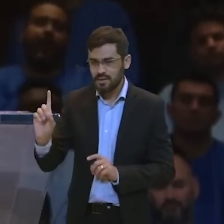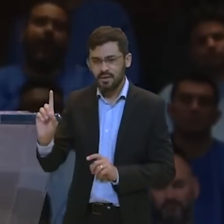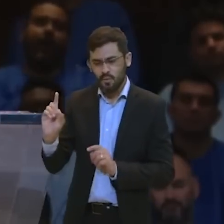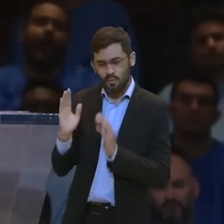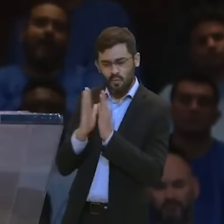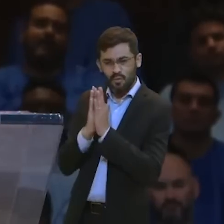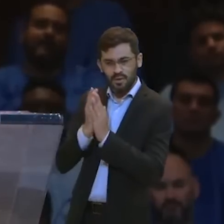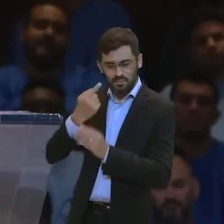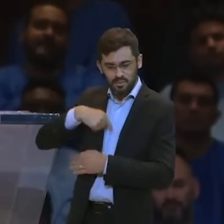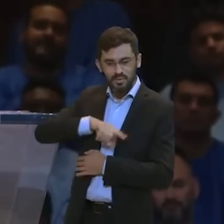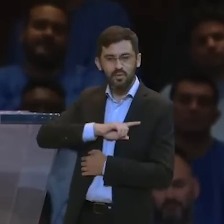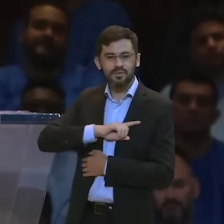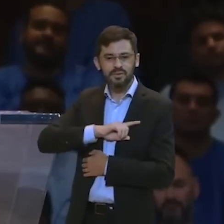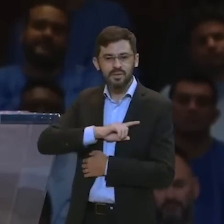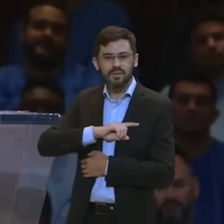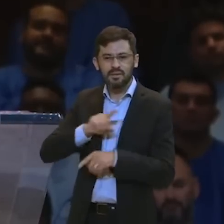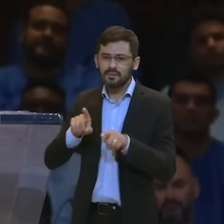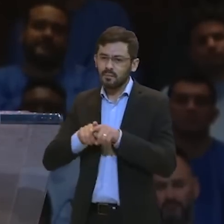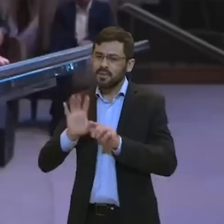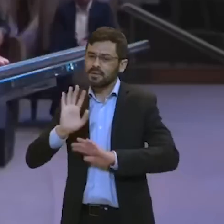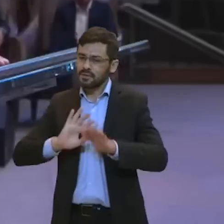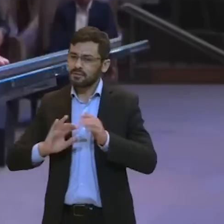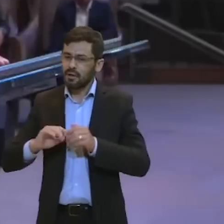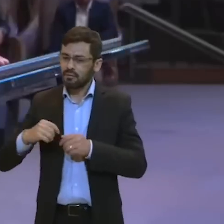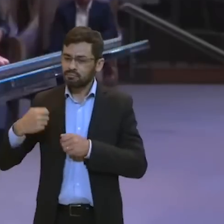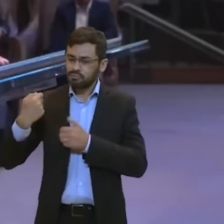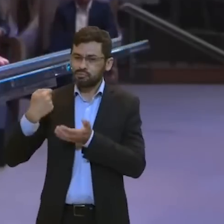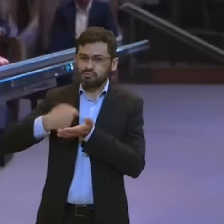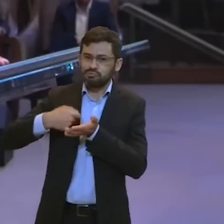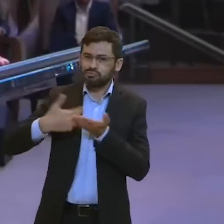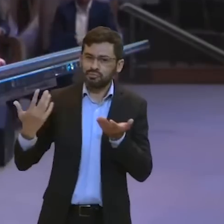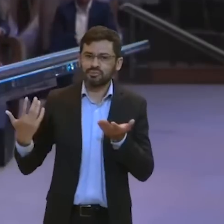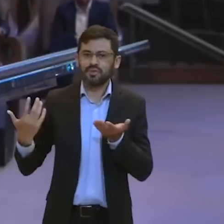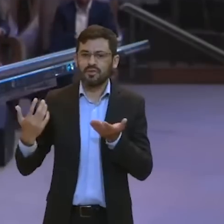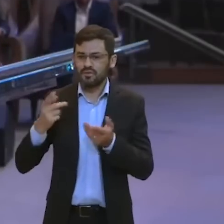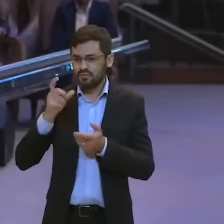oração, e às vezes até puxar a nossa orelha.